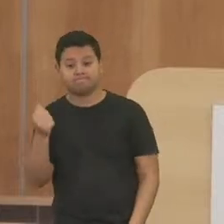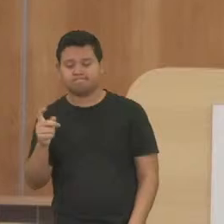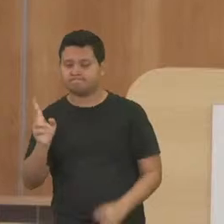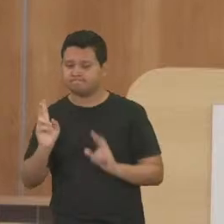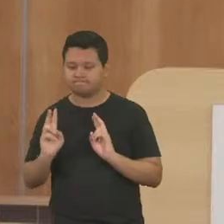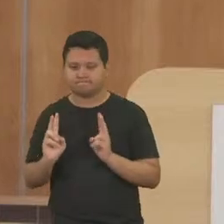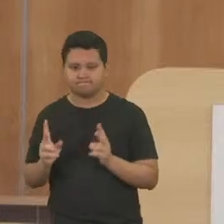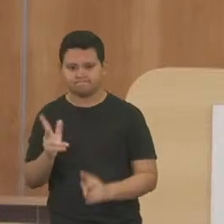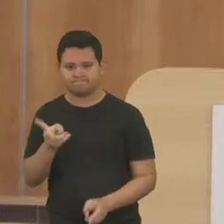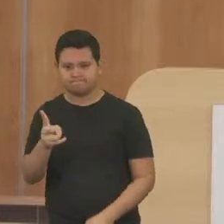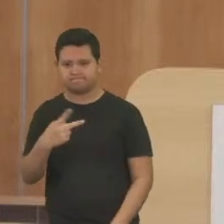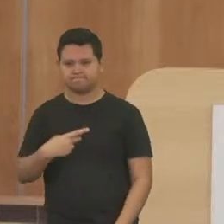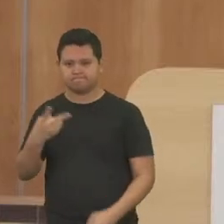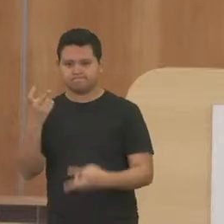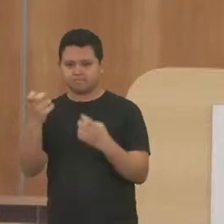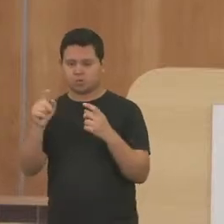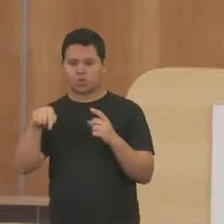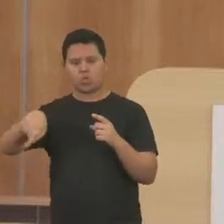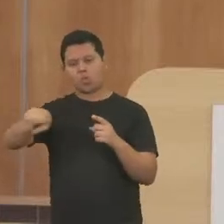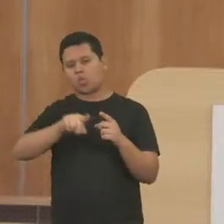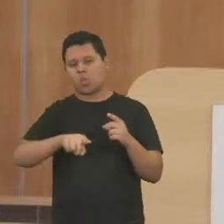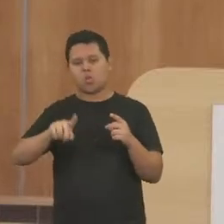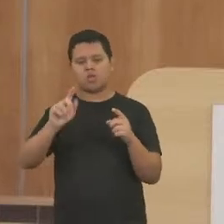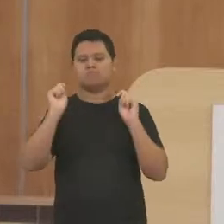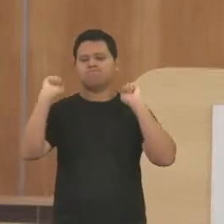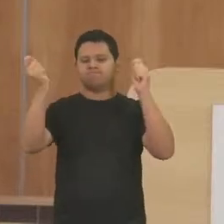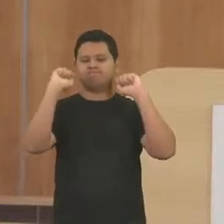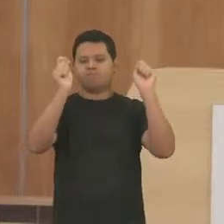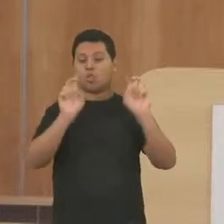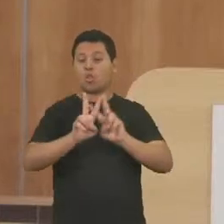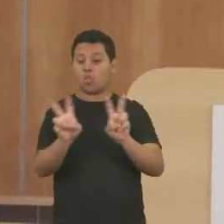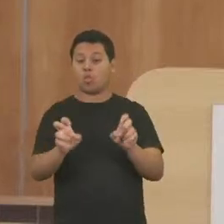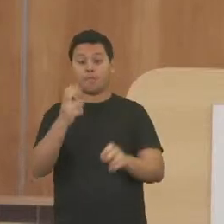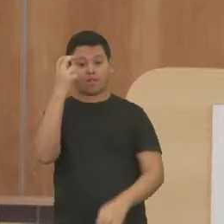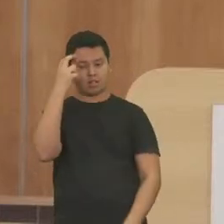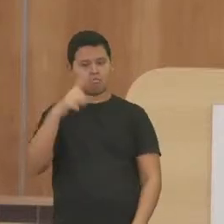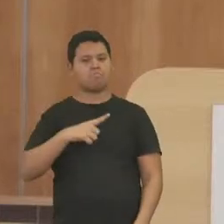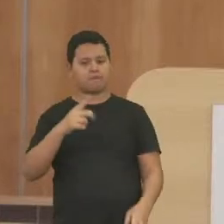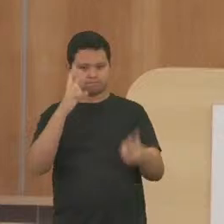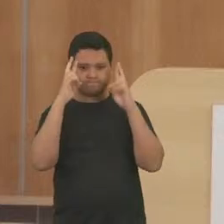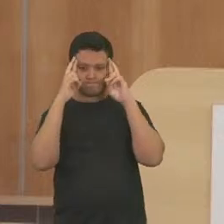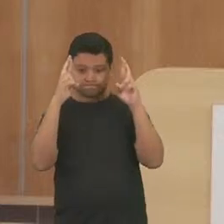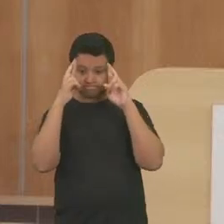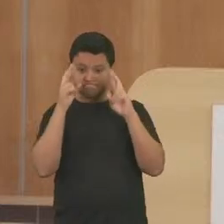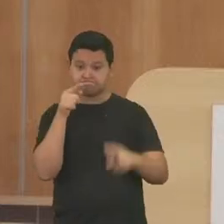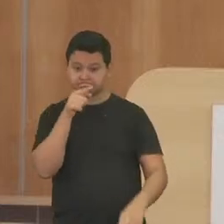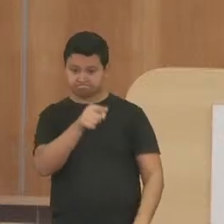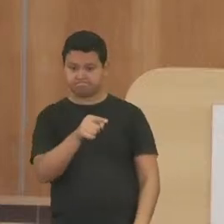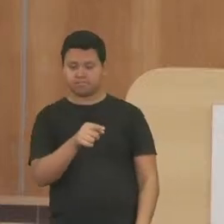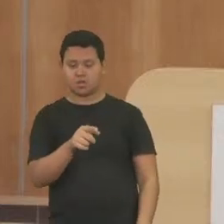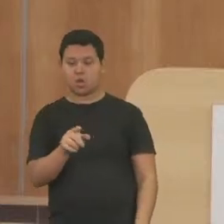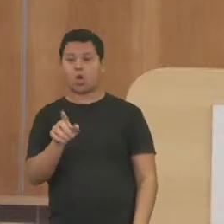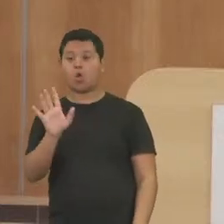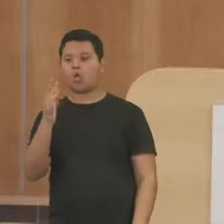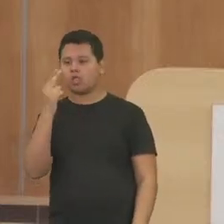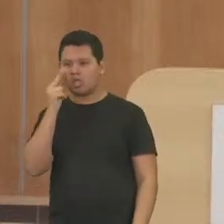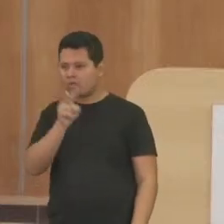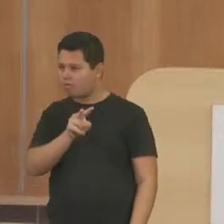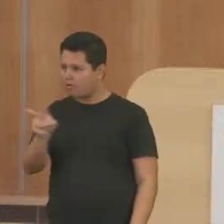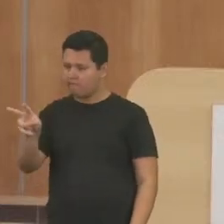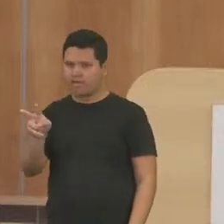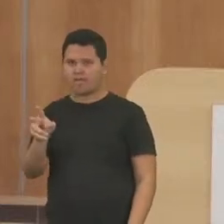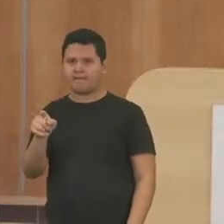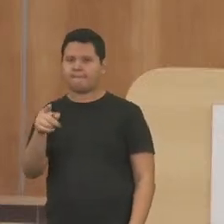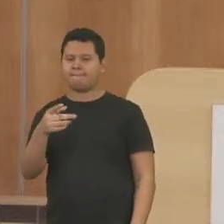sempre tenho para mim que todas as manifestações de cultura têm o seu respeito. Como venho de bairros distantes do